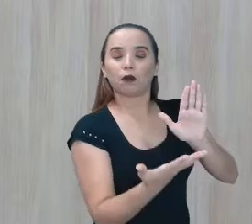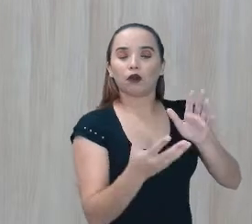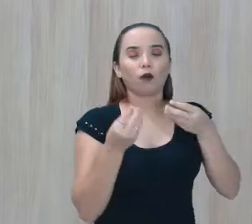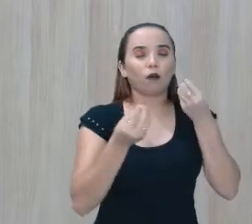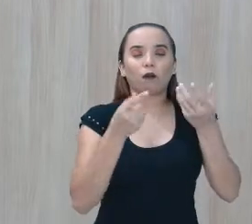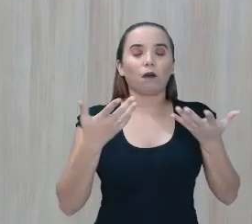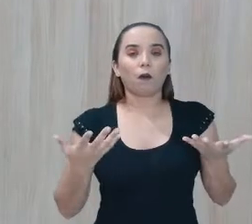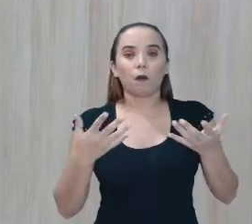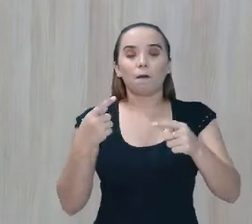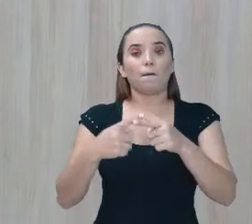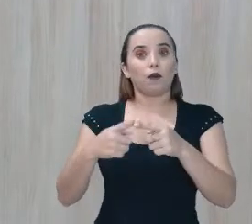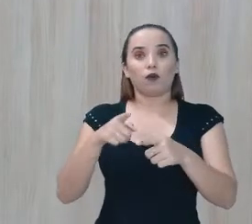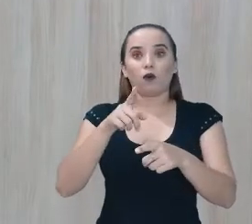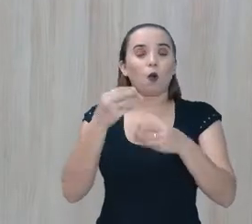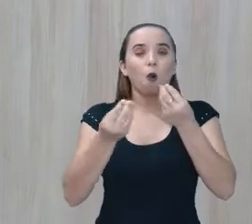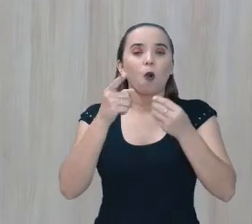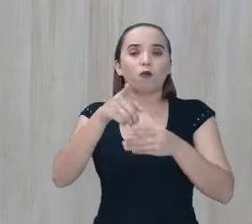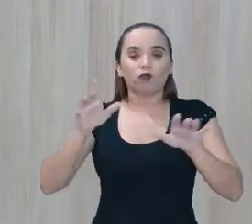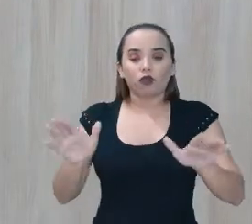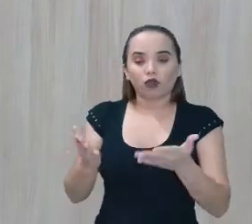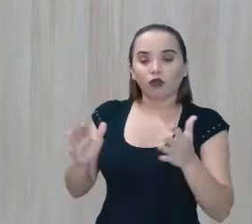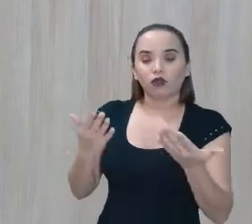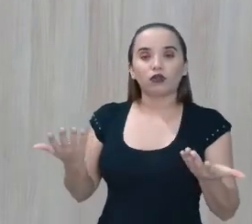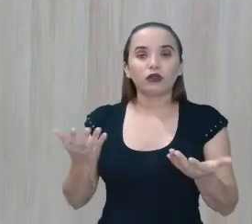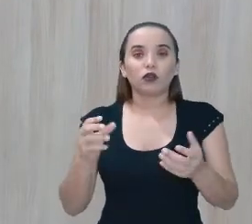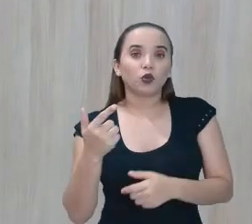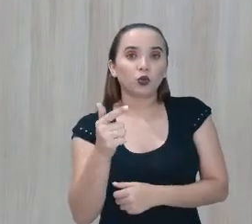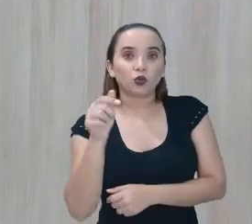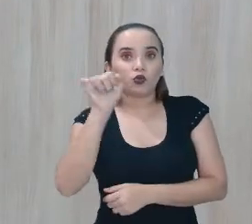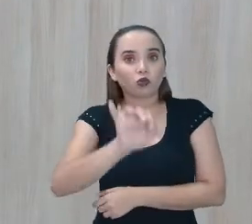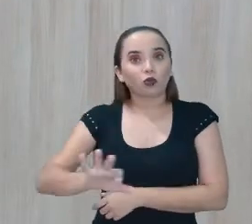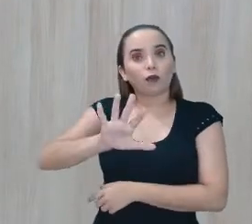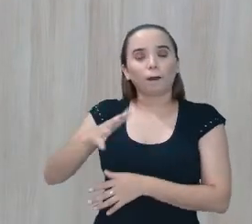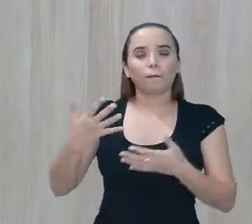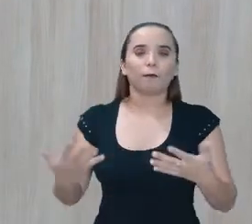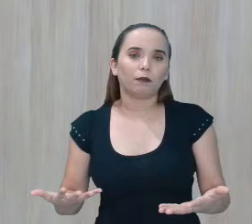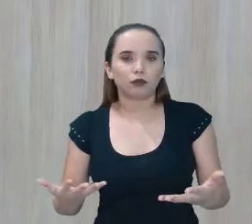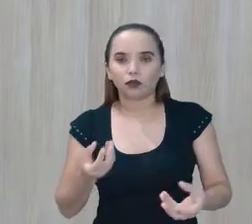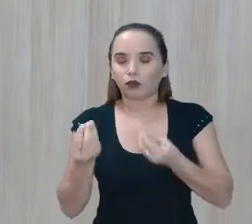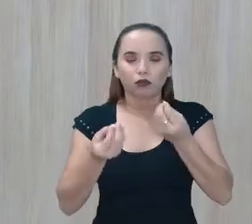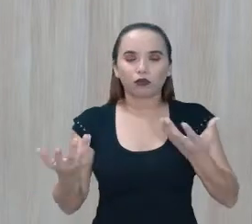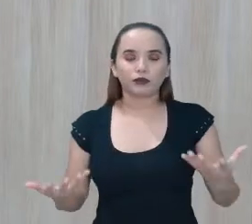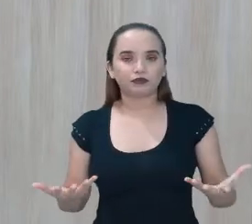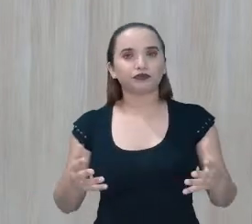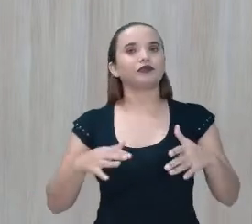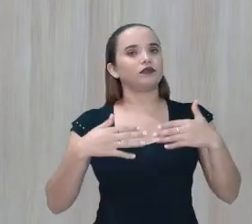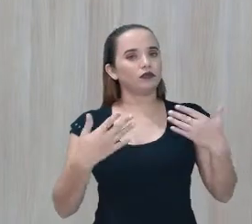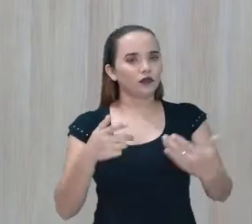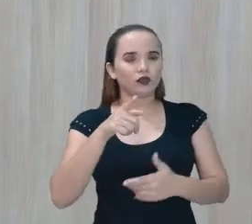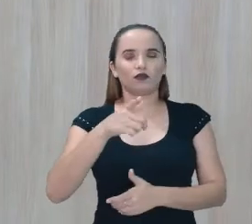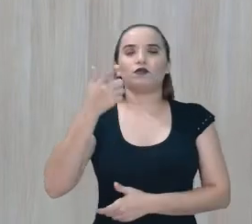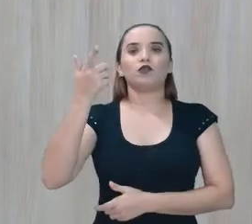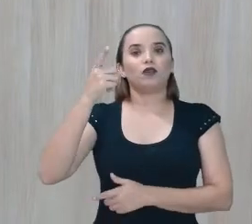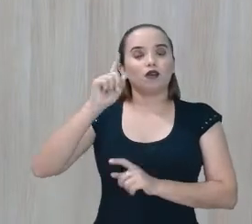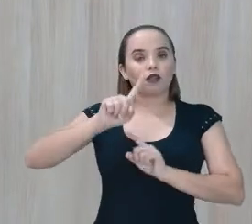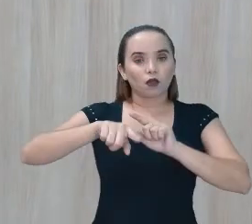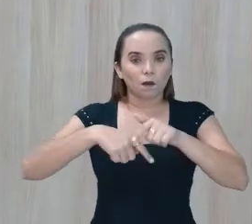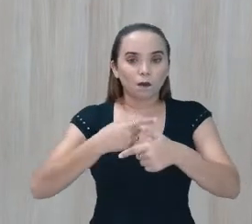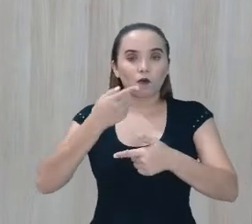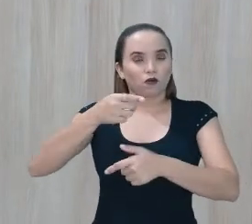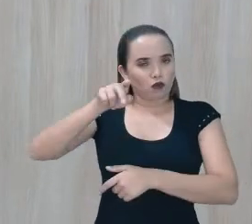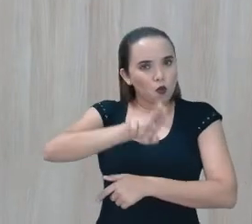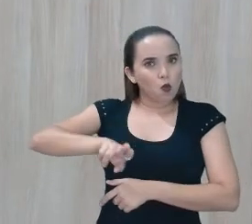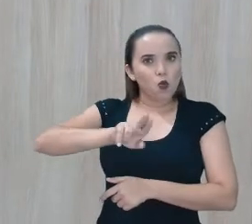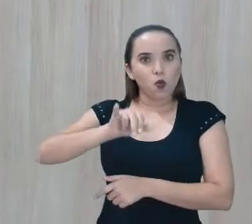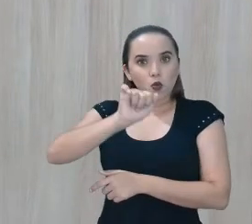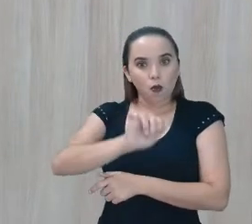mais visual, então você vai realmente fazer esse trabalho voltado à imagem.